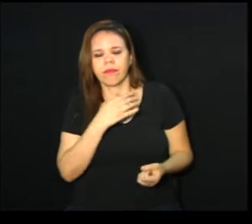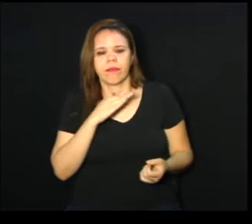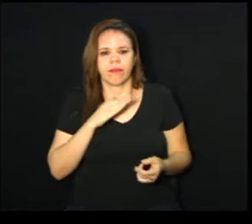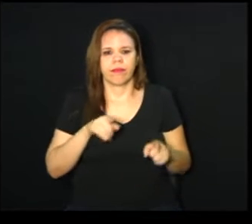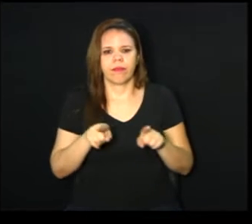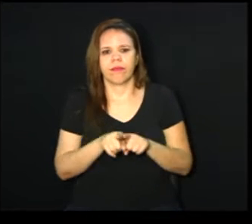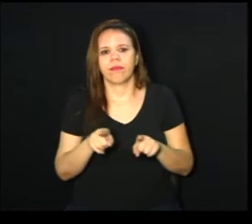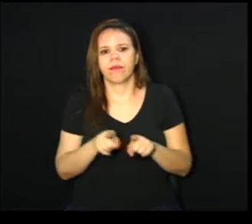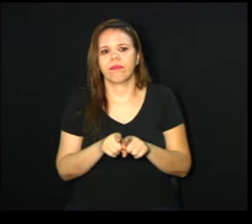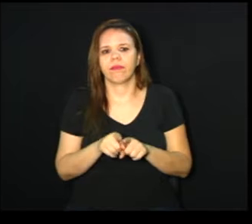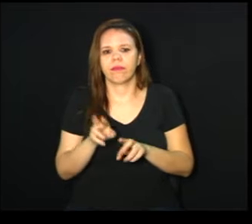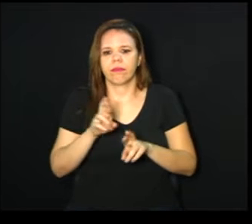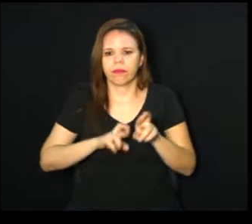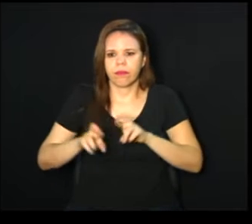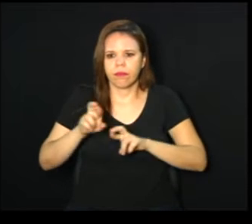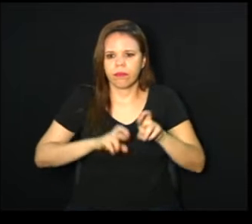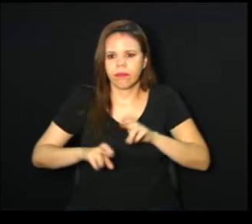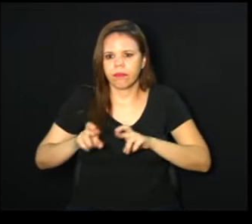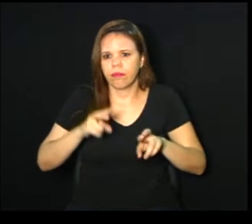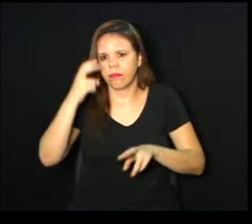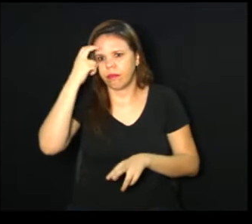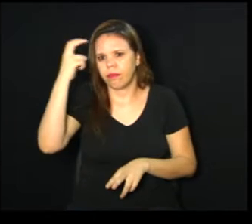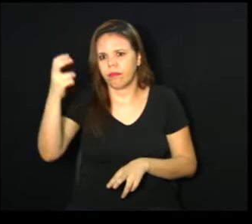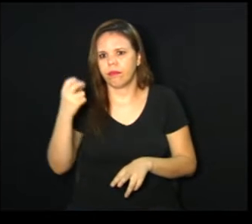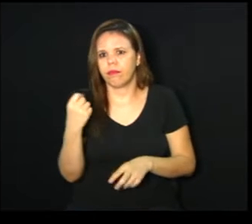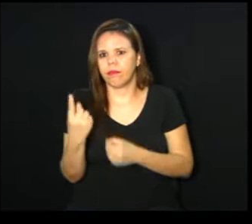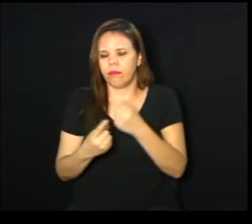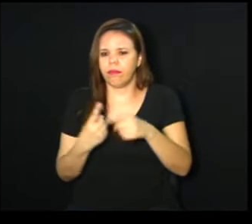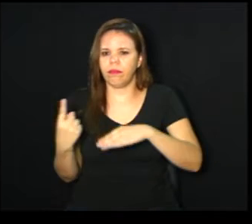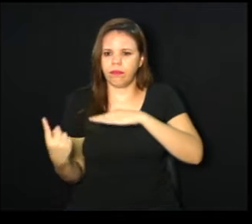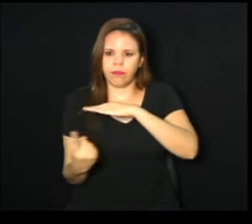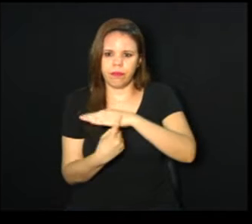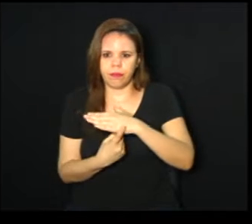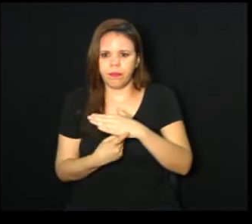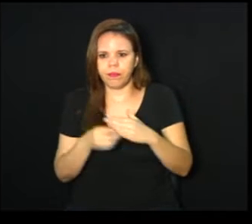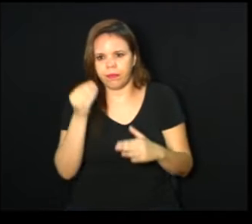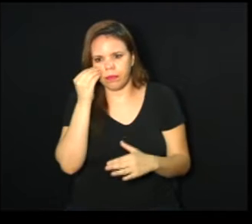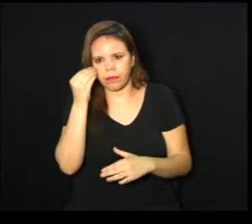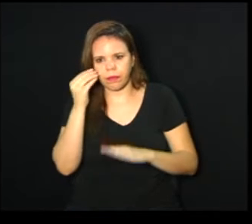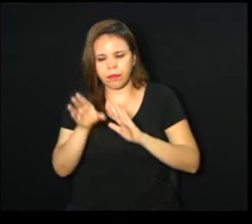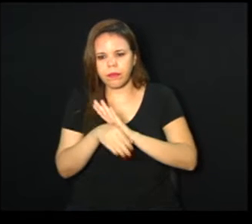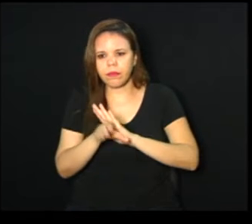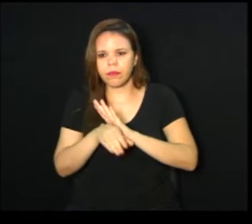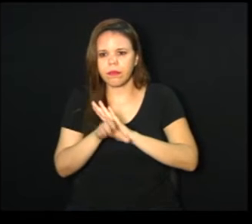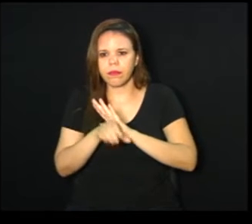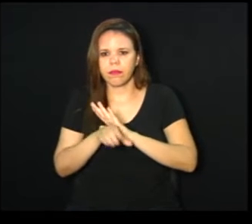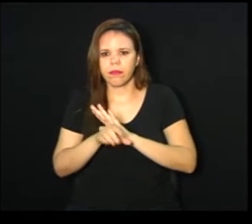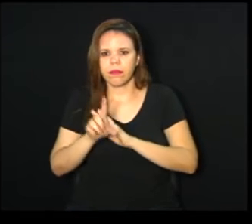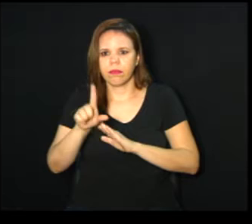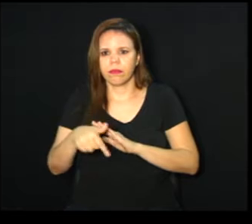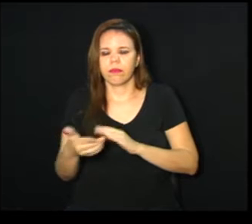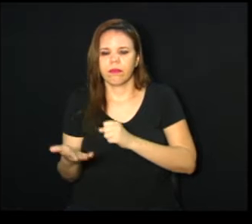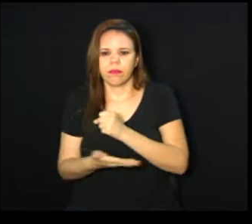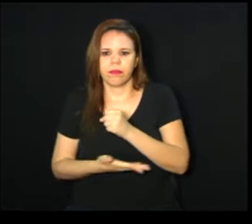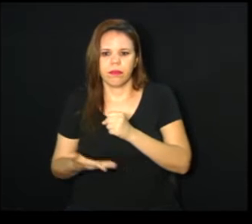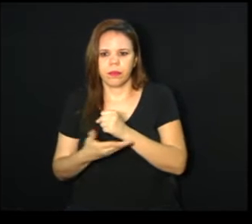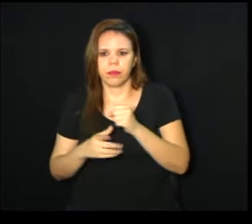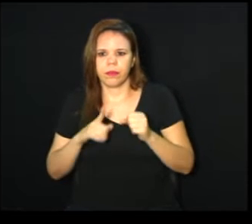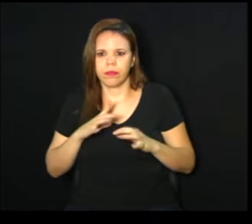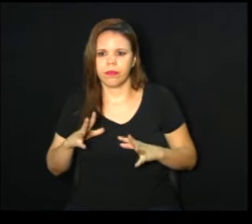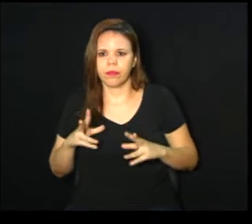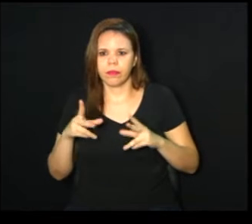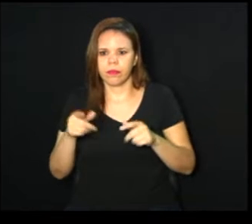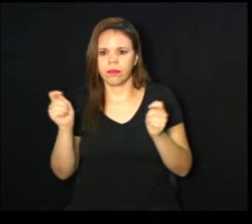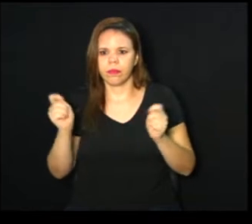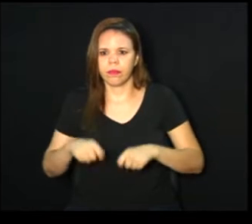os medidores inteligentes. Em alguns desses clientes, nós estamos testando o conceito de Smart Home, que é basicamente ele ter todas as